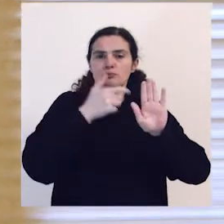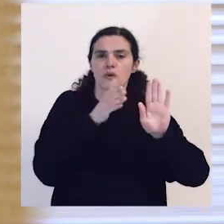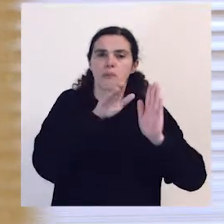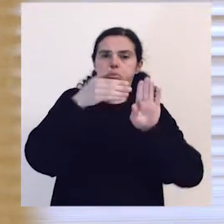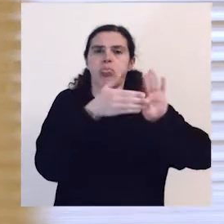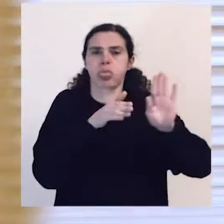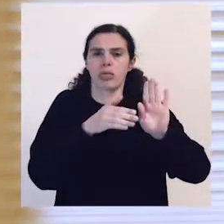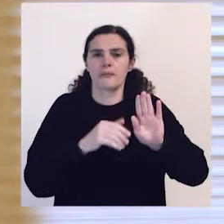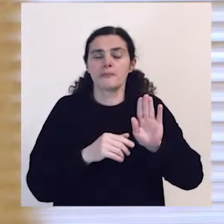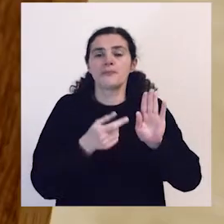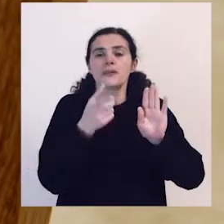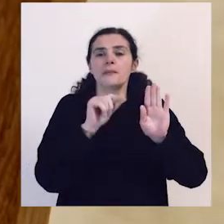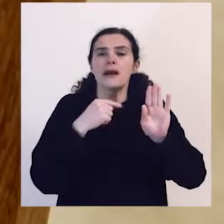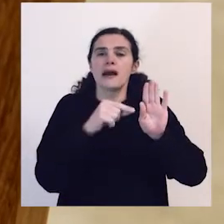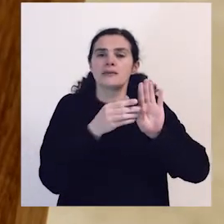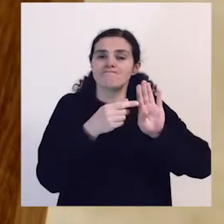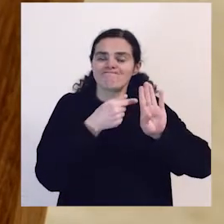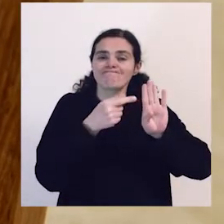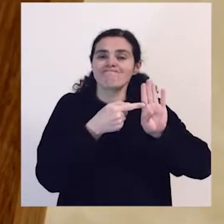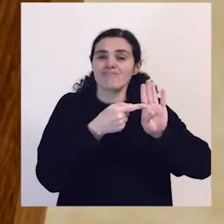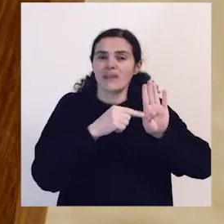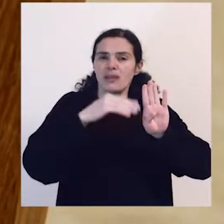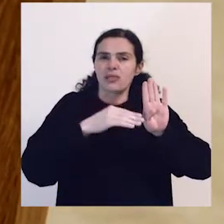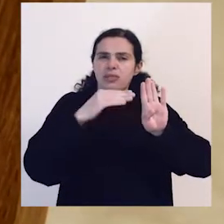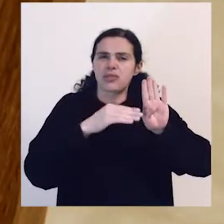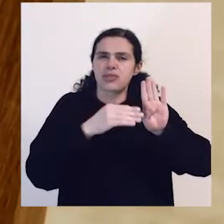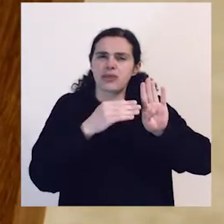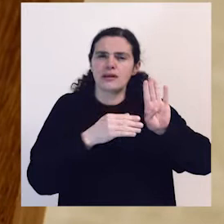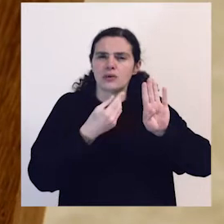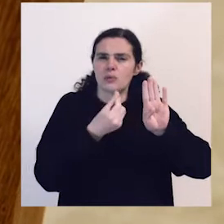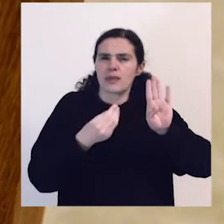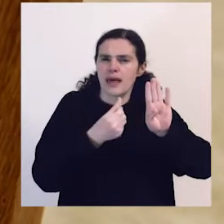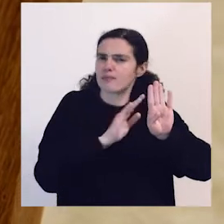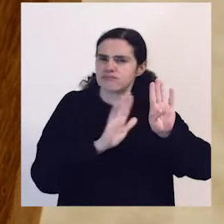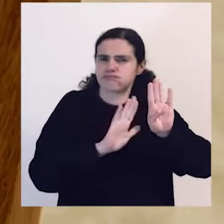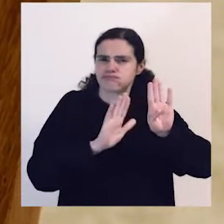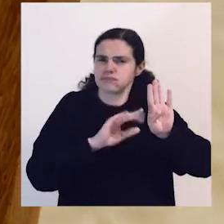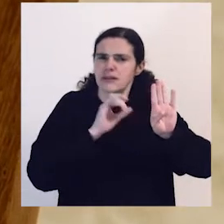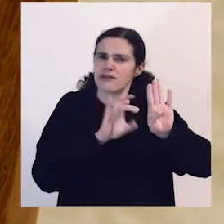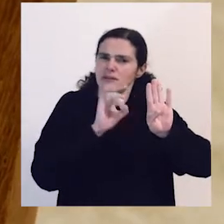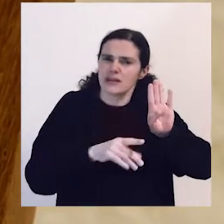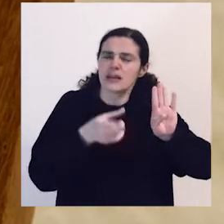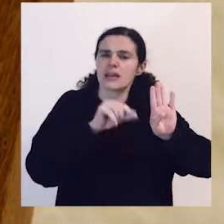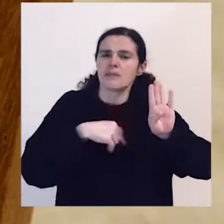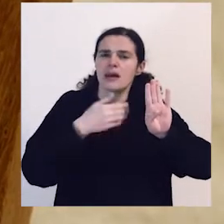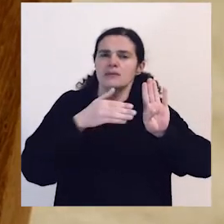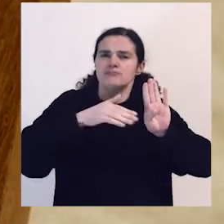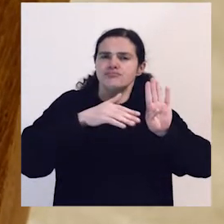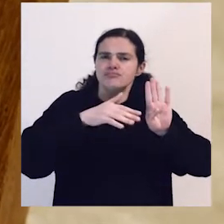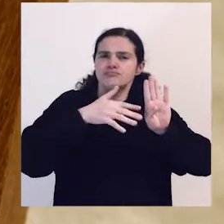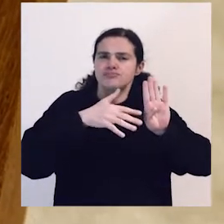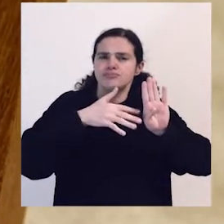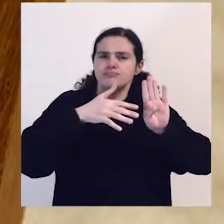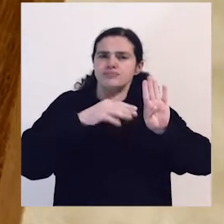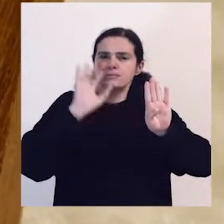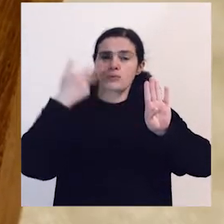incorreto manuseamento, reduz o impacto de oscilações bruscas de umidade e, por outro lado, reduz as vibrações na